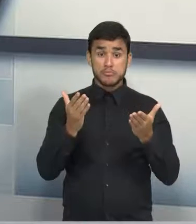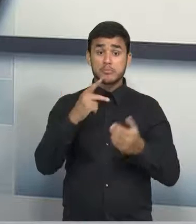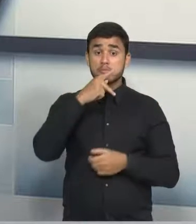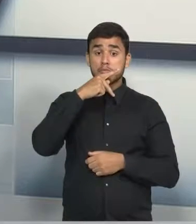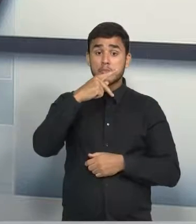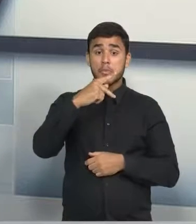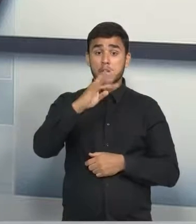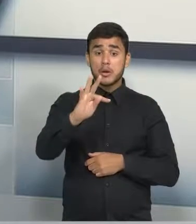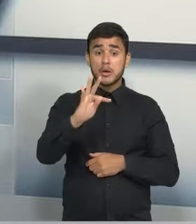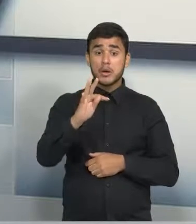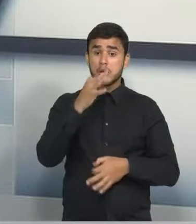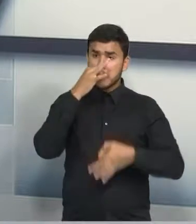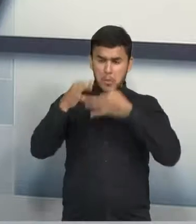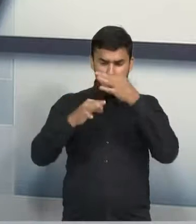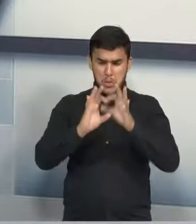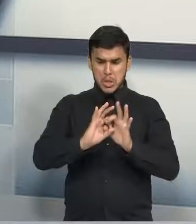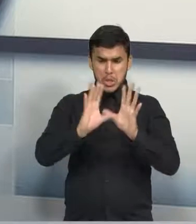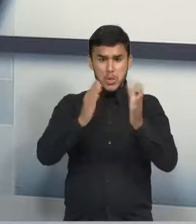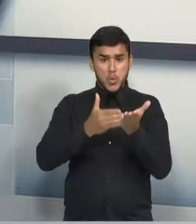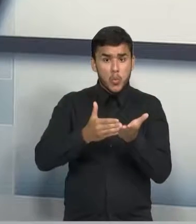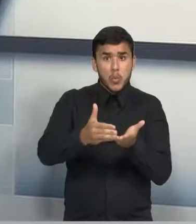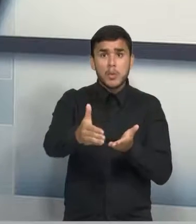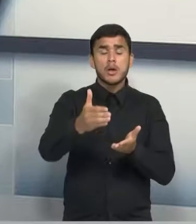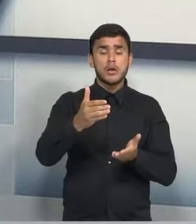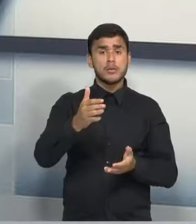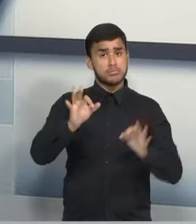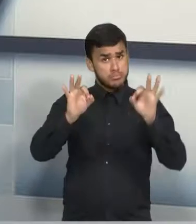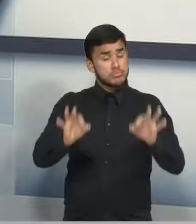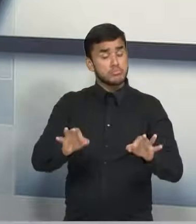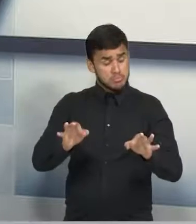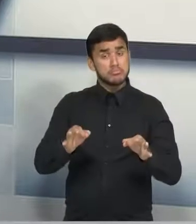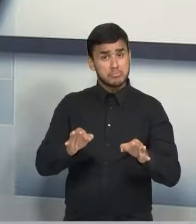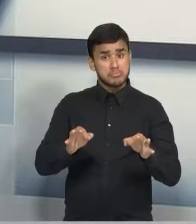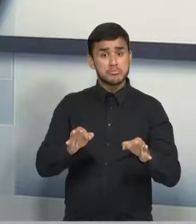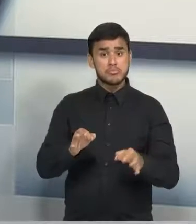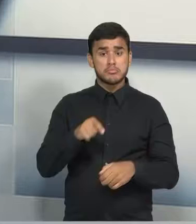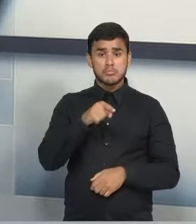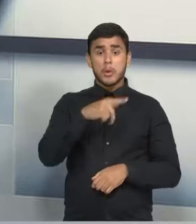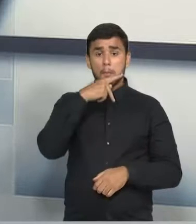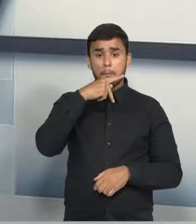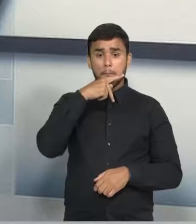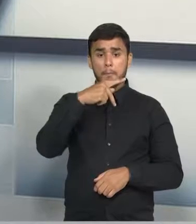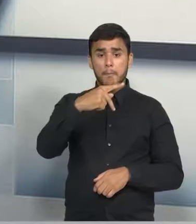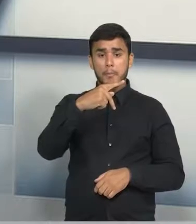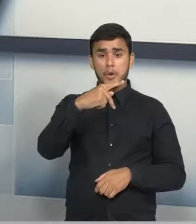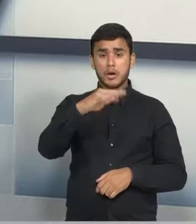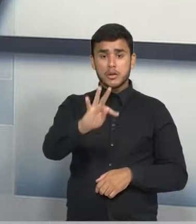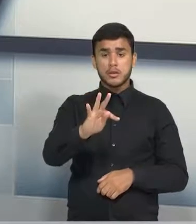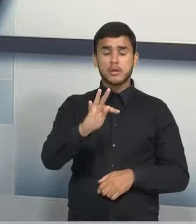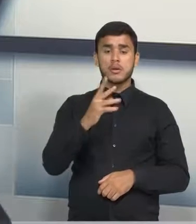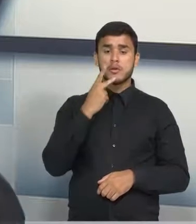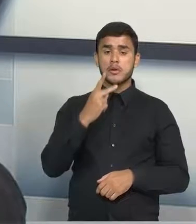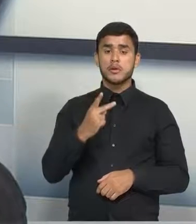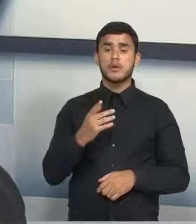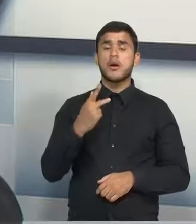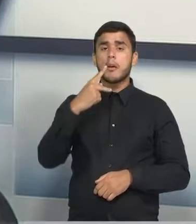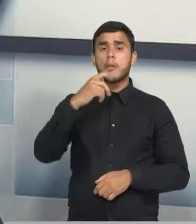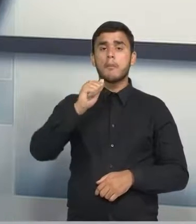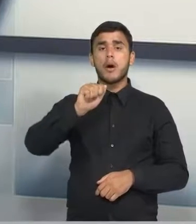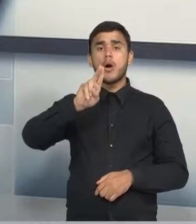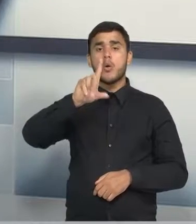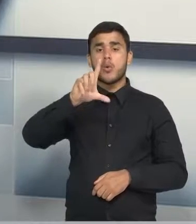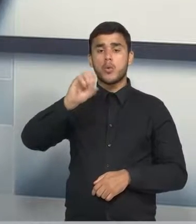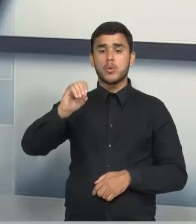bloco é que o PT foi responsável pela redemocratização desse país. O PT tem figuras no seu quadro como um